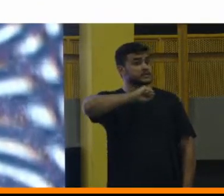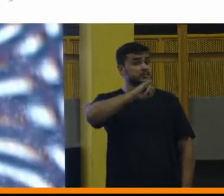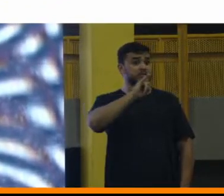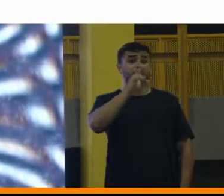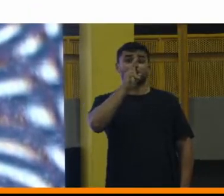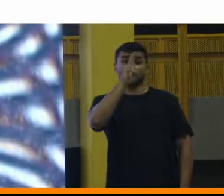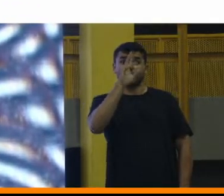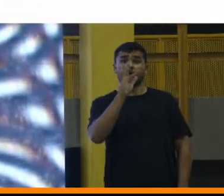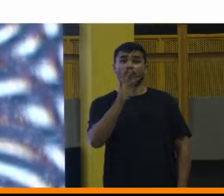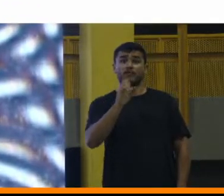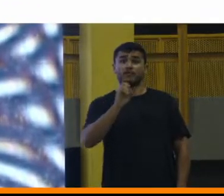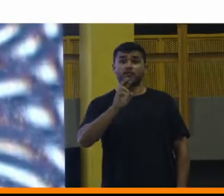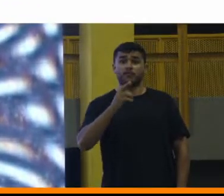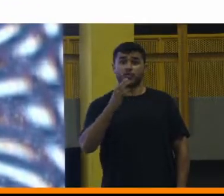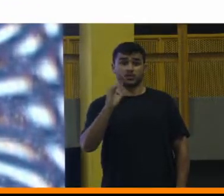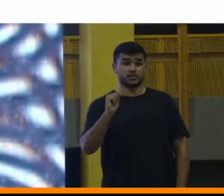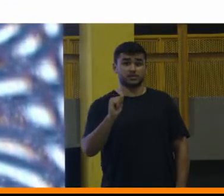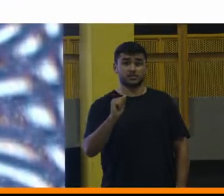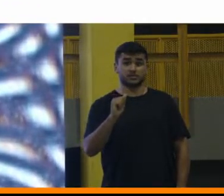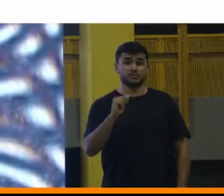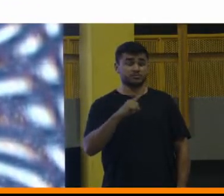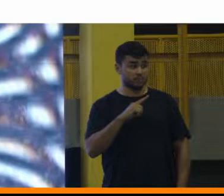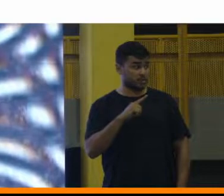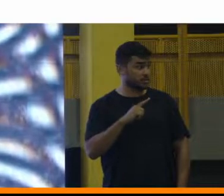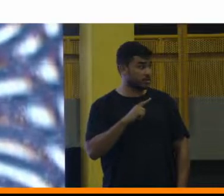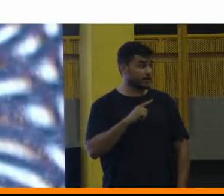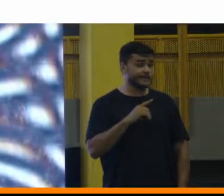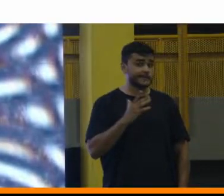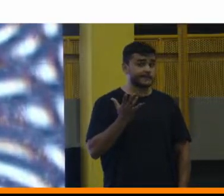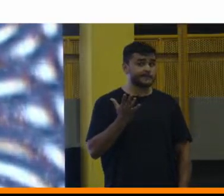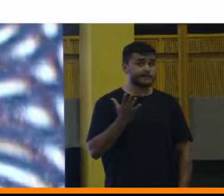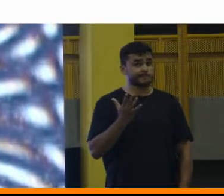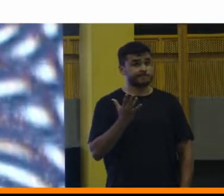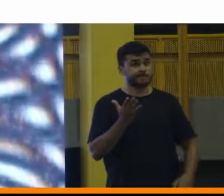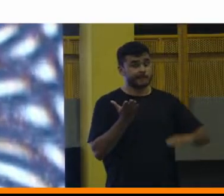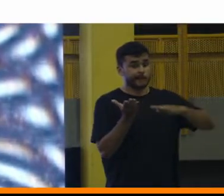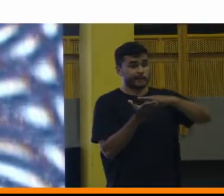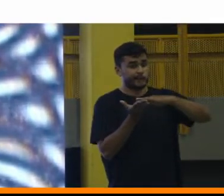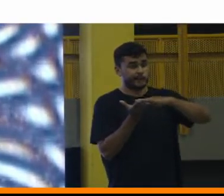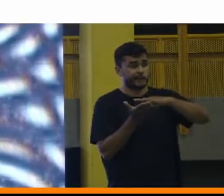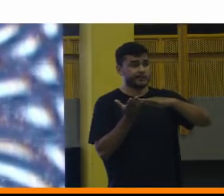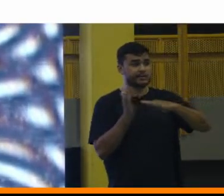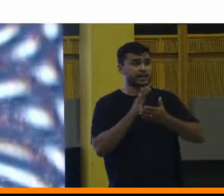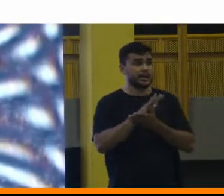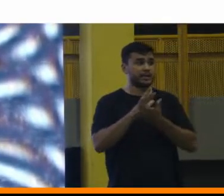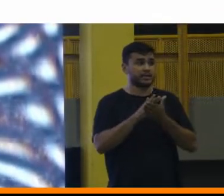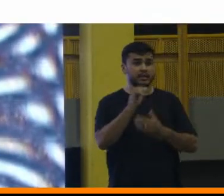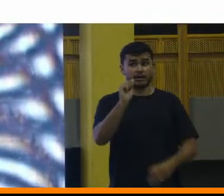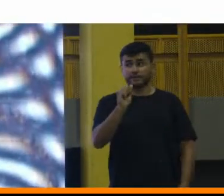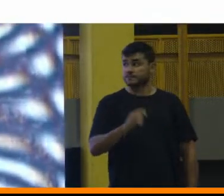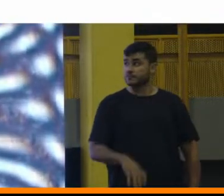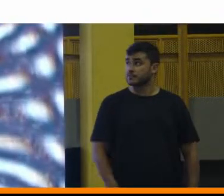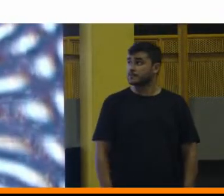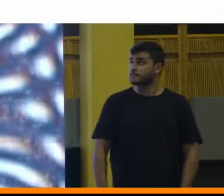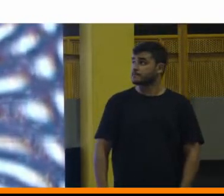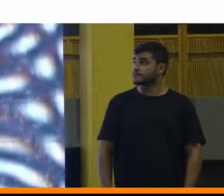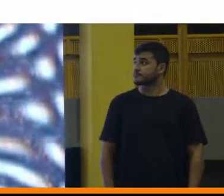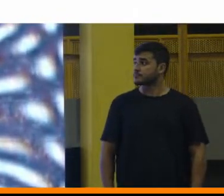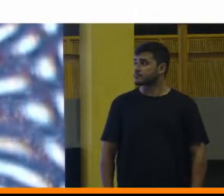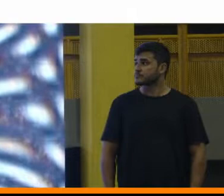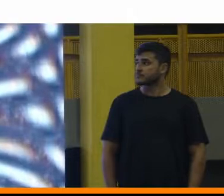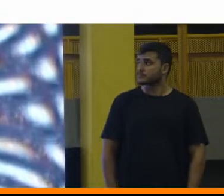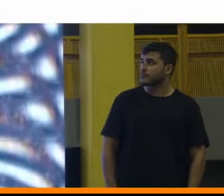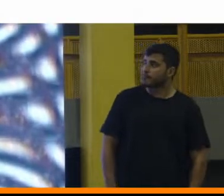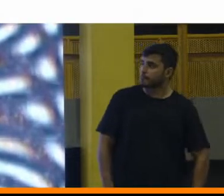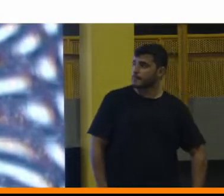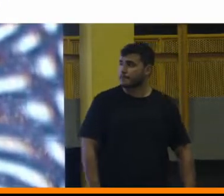tem força, não tem velocidade. Até que um belo dia, eu peguei um objeto, fui fazendo